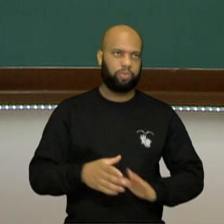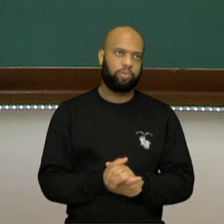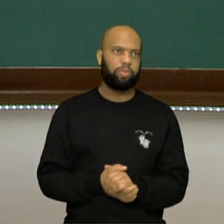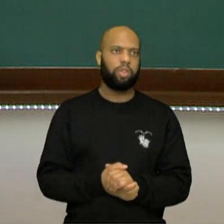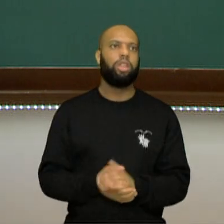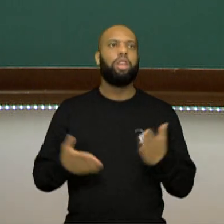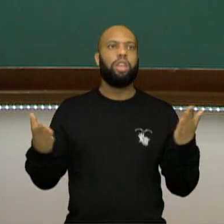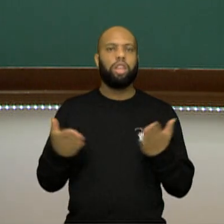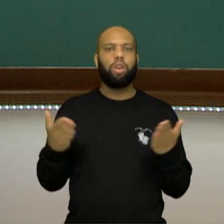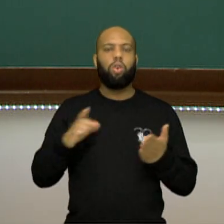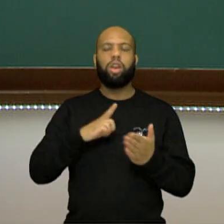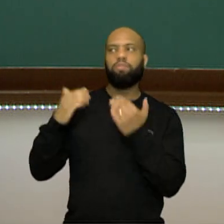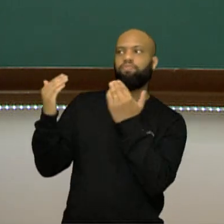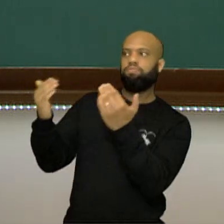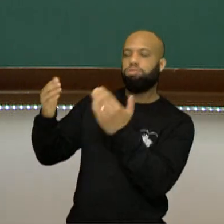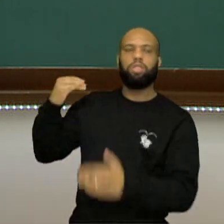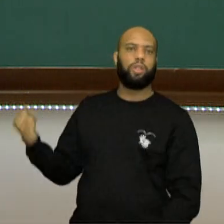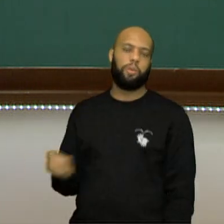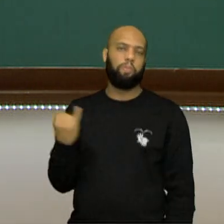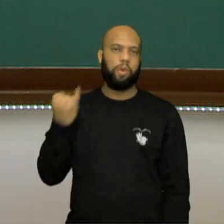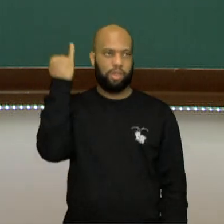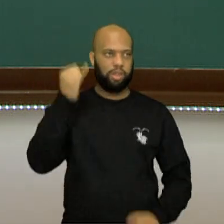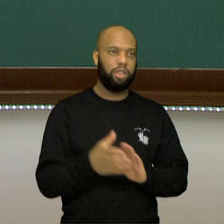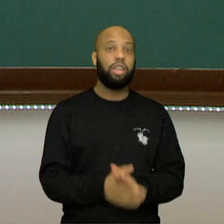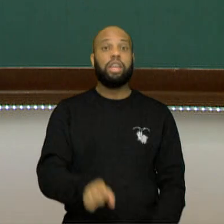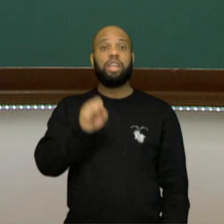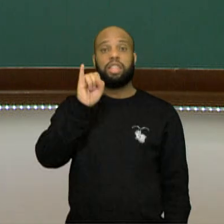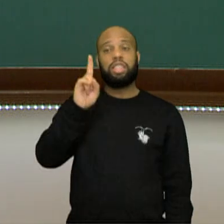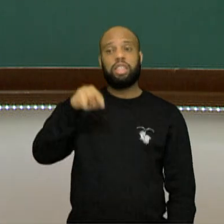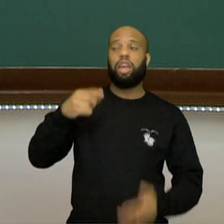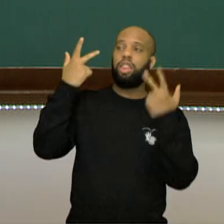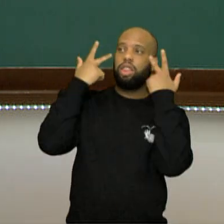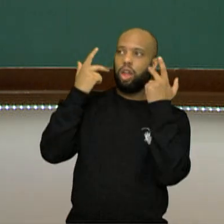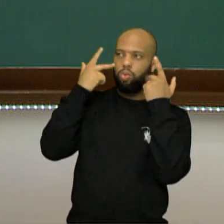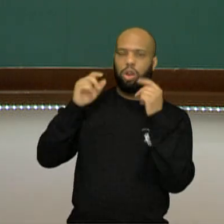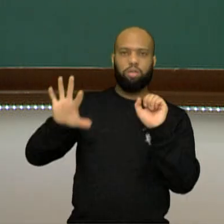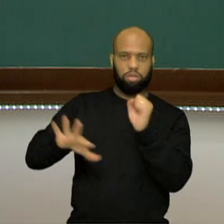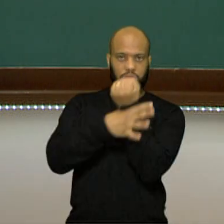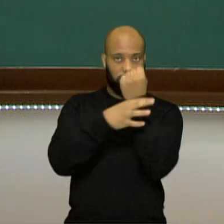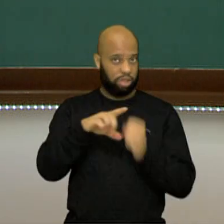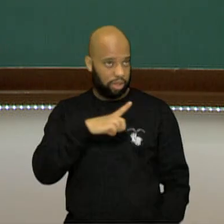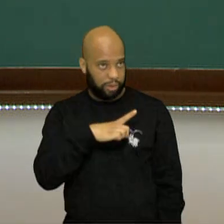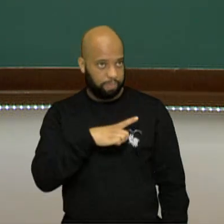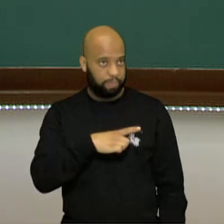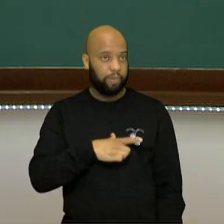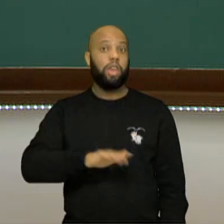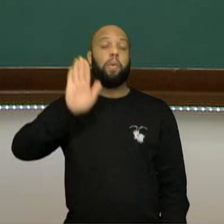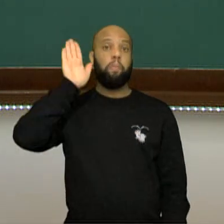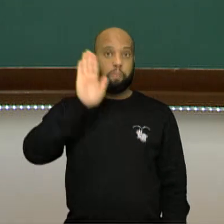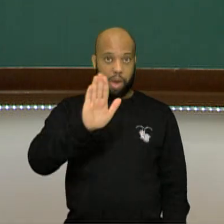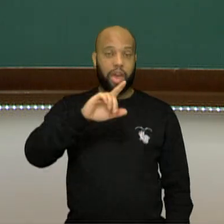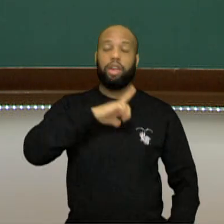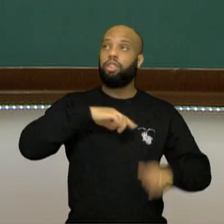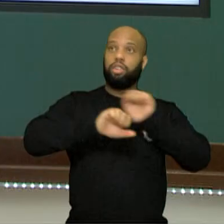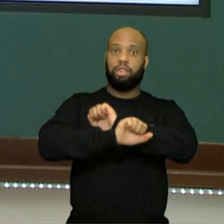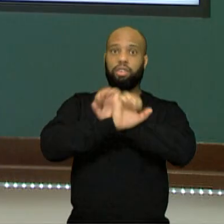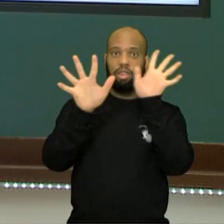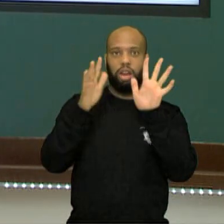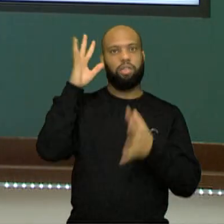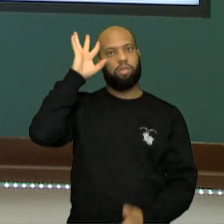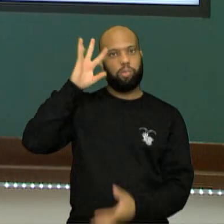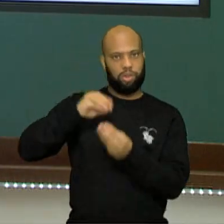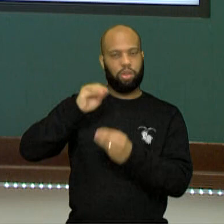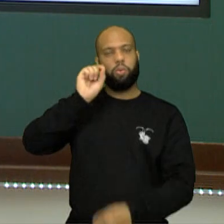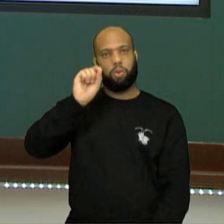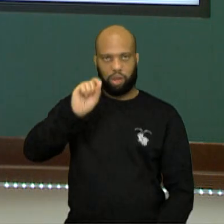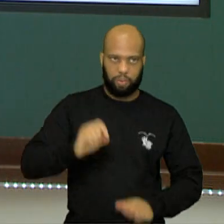Aí agora um questionamento muito importante. Se é natural, é seguro? Pessoal, uma coisa que tem que ficar muito claro na cabeça